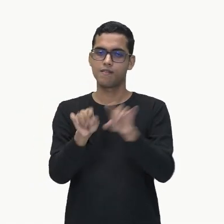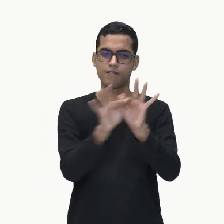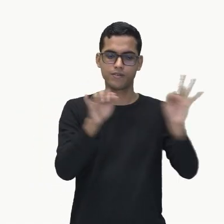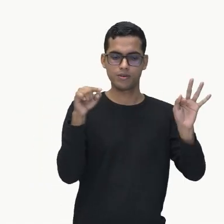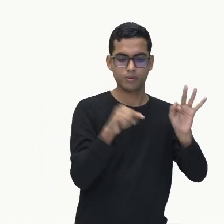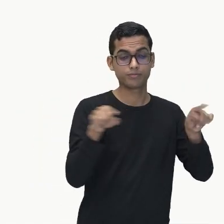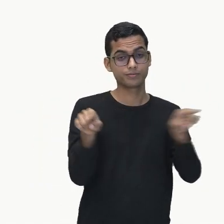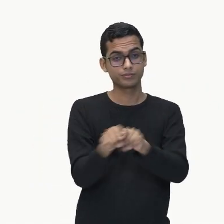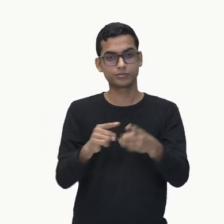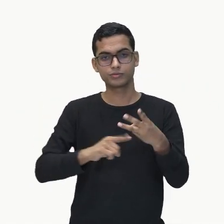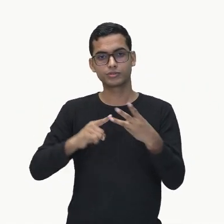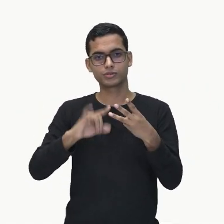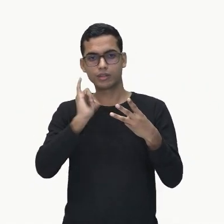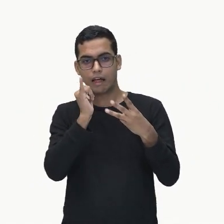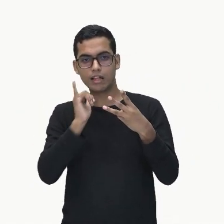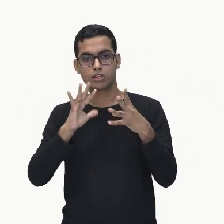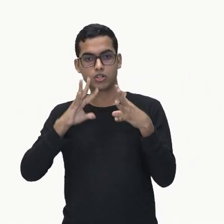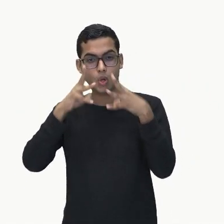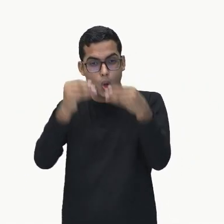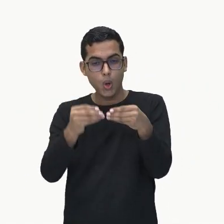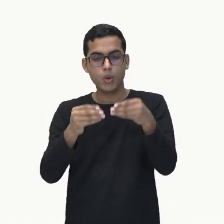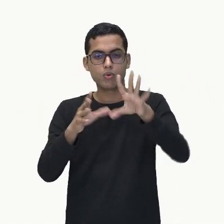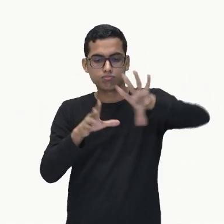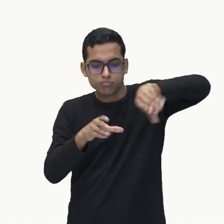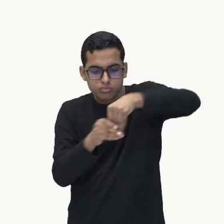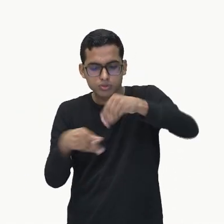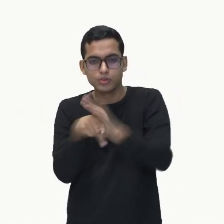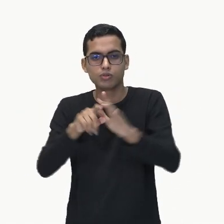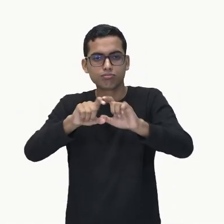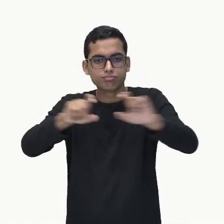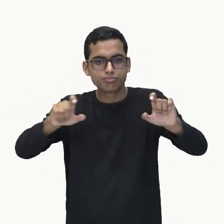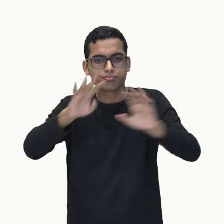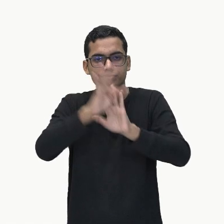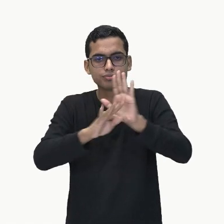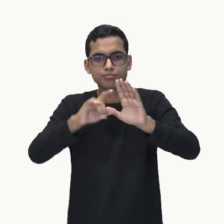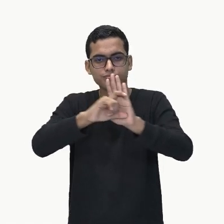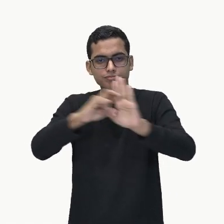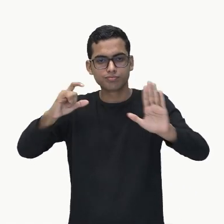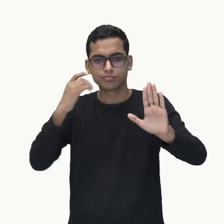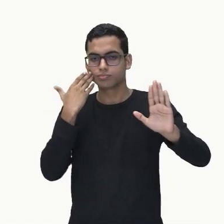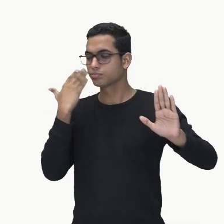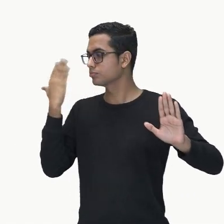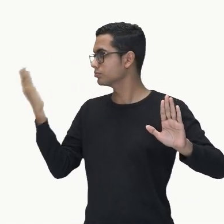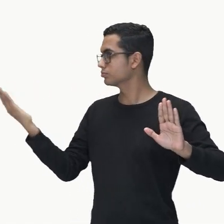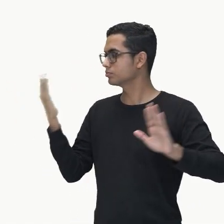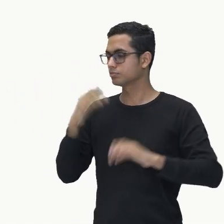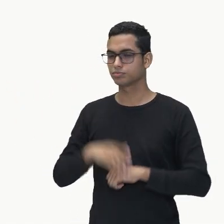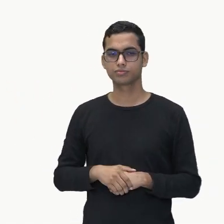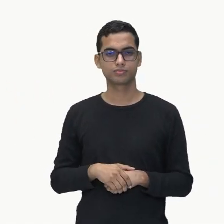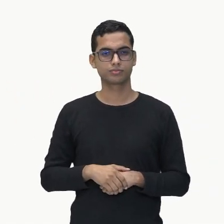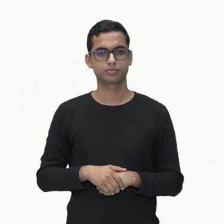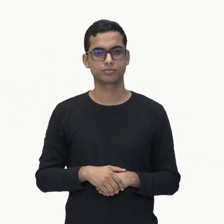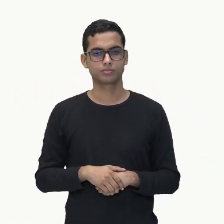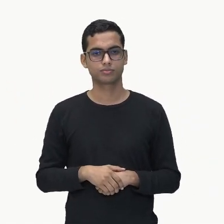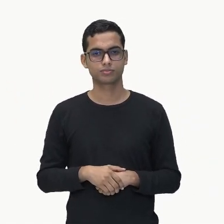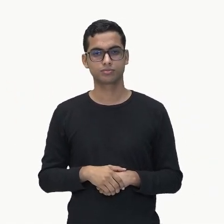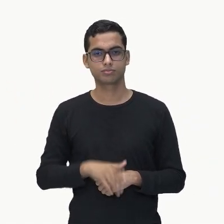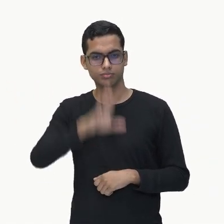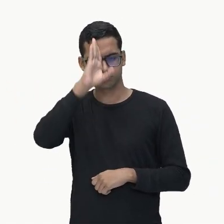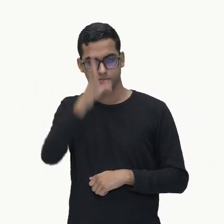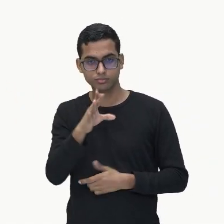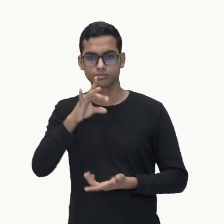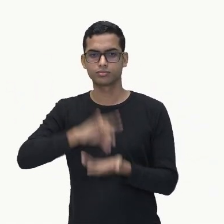médico. Todas estão aí presentes, uma em sequência da outra, correto? E elas